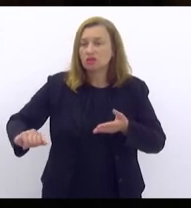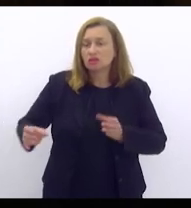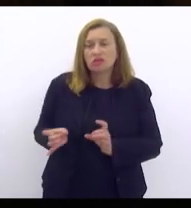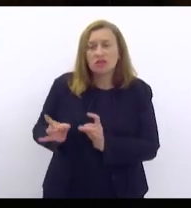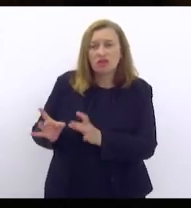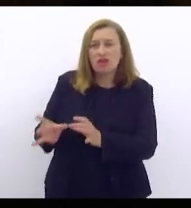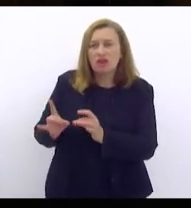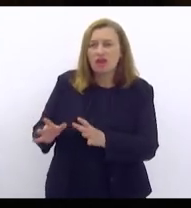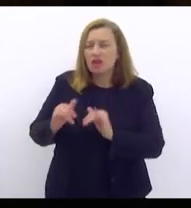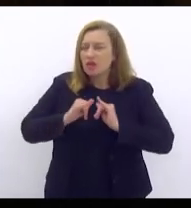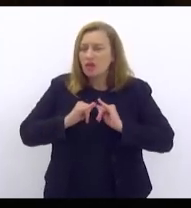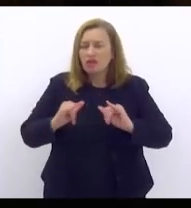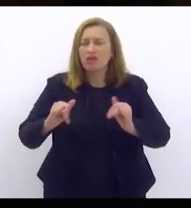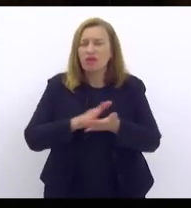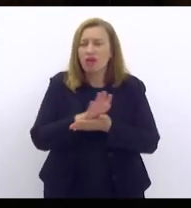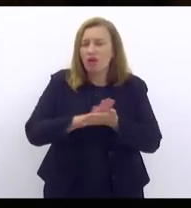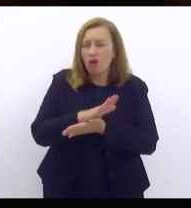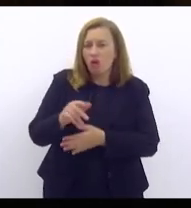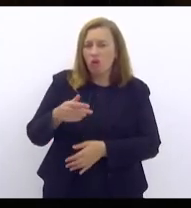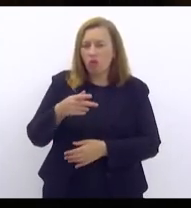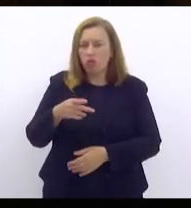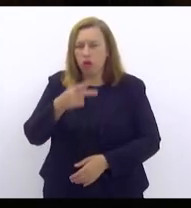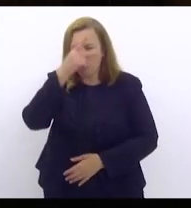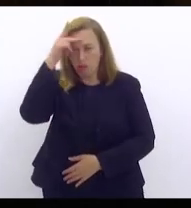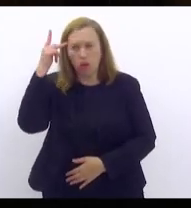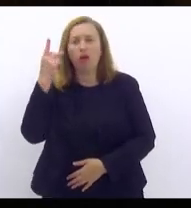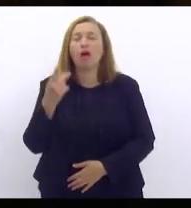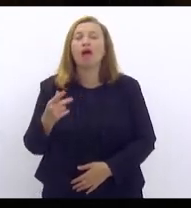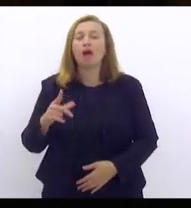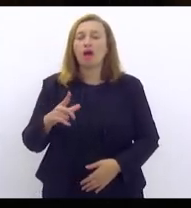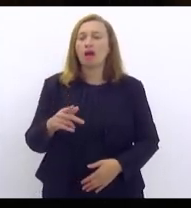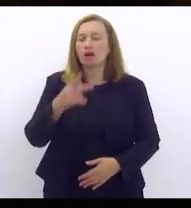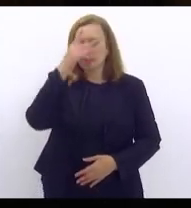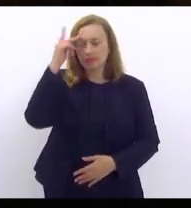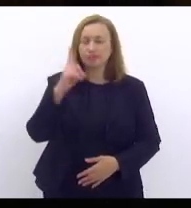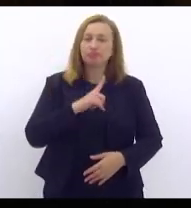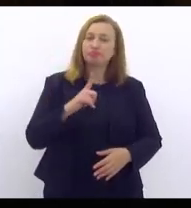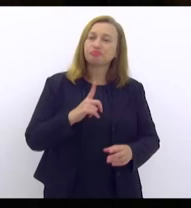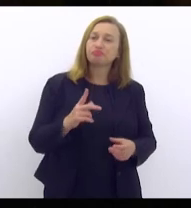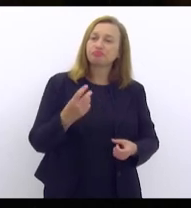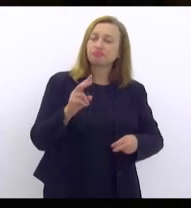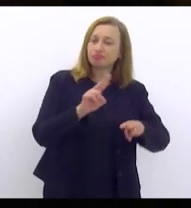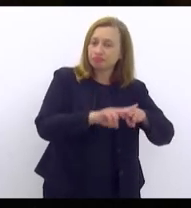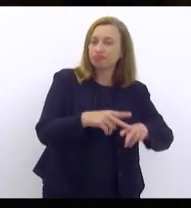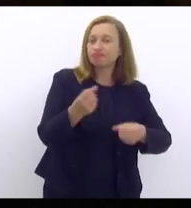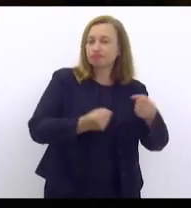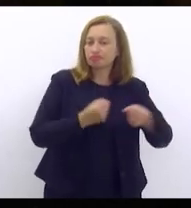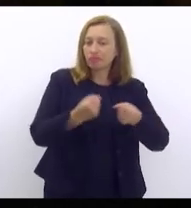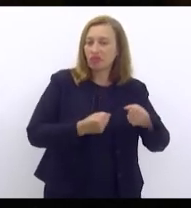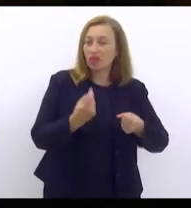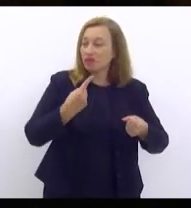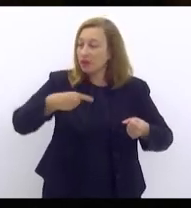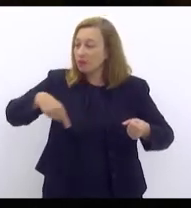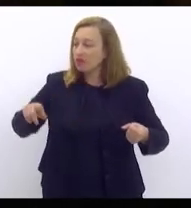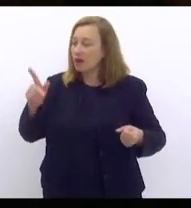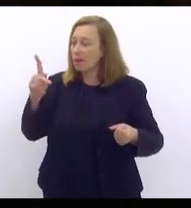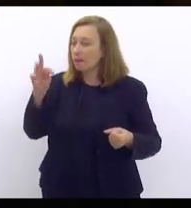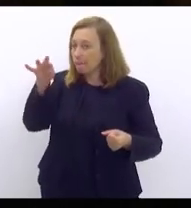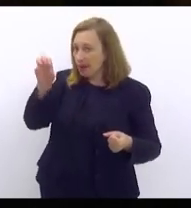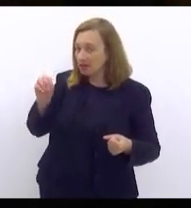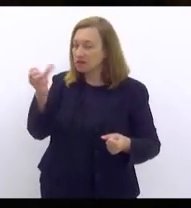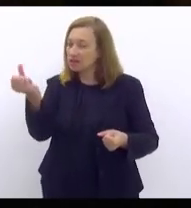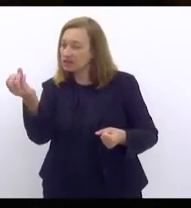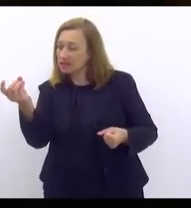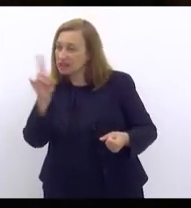serem comunicadas. É isso que acontece. A pessoa tem um carro preso, vai para o pátio com 60 dias, estão vendendo o bem da pessoa